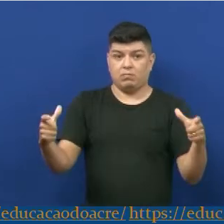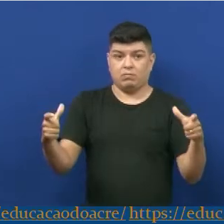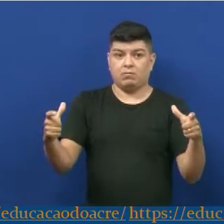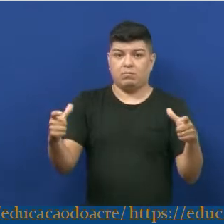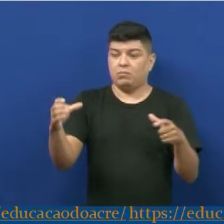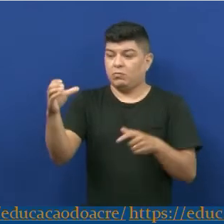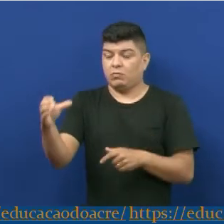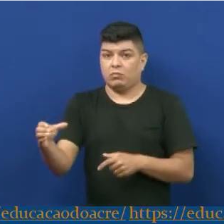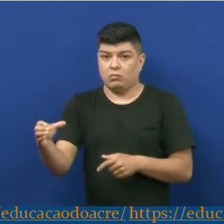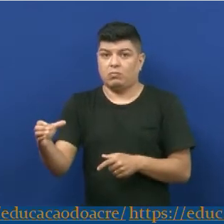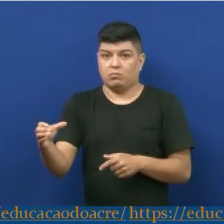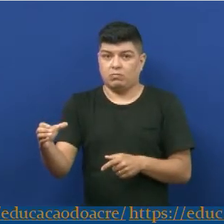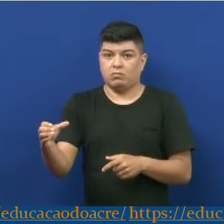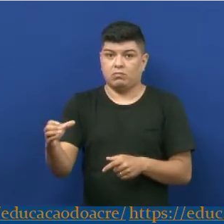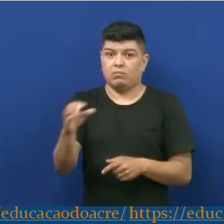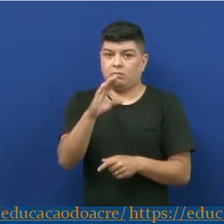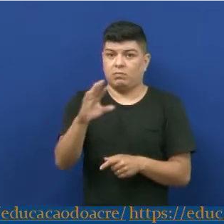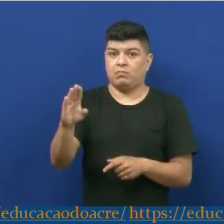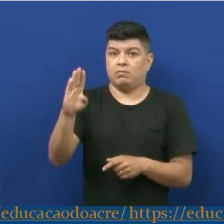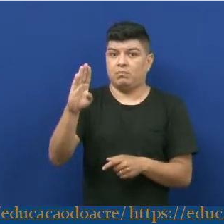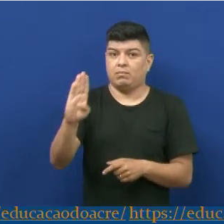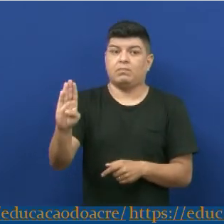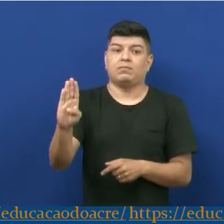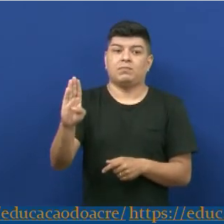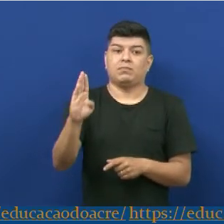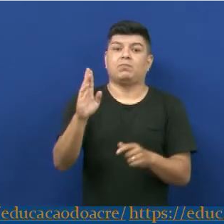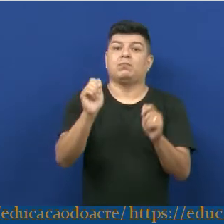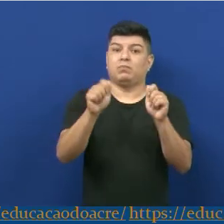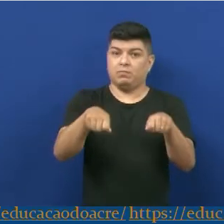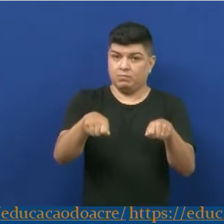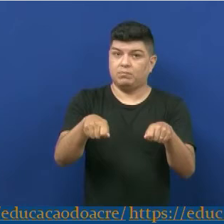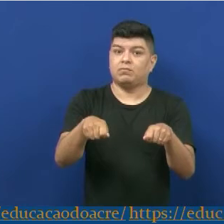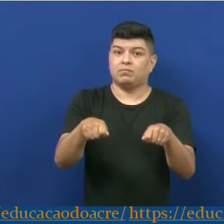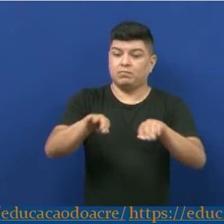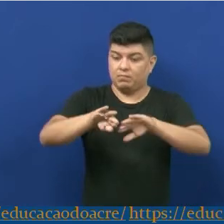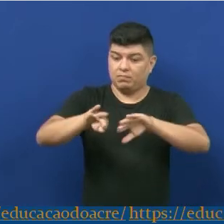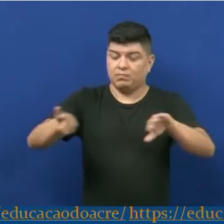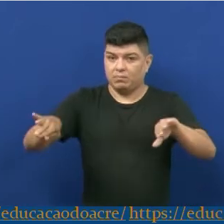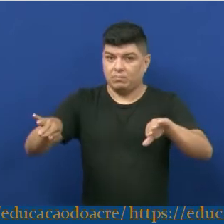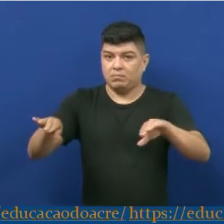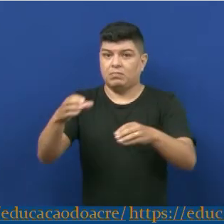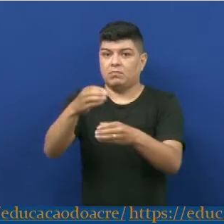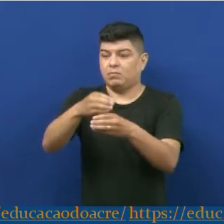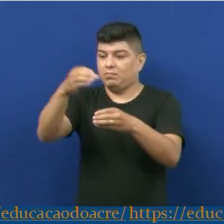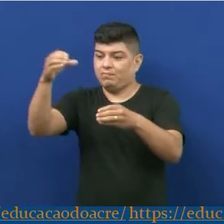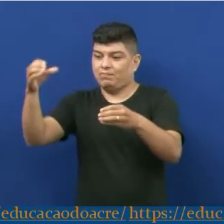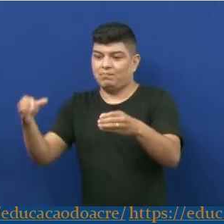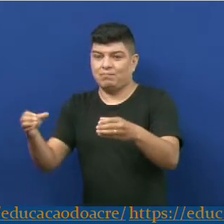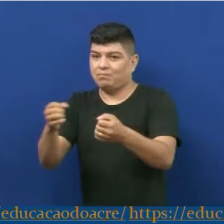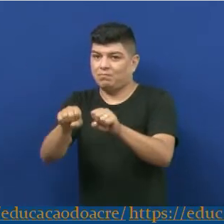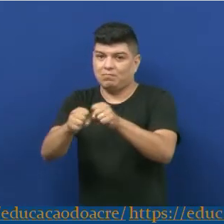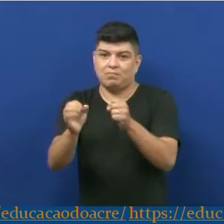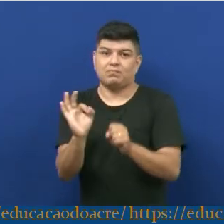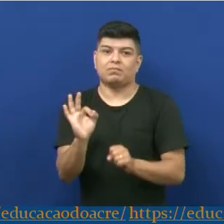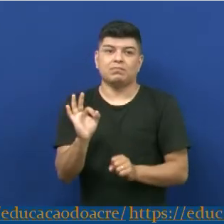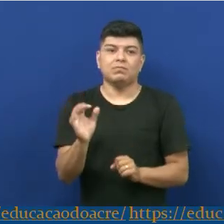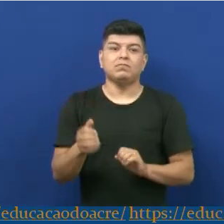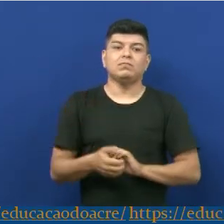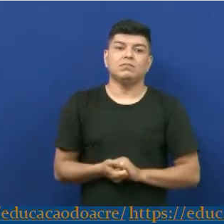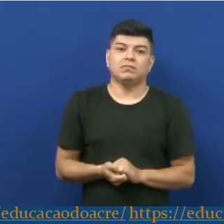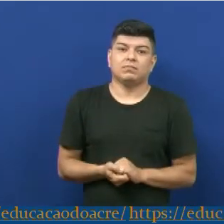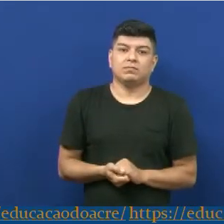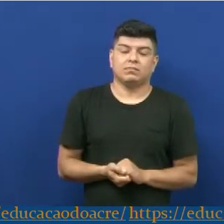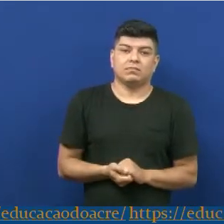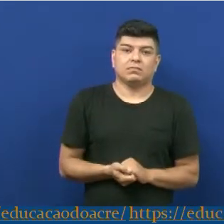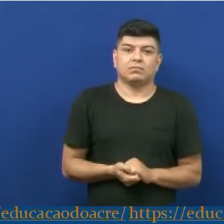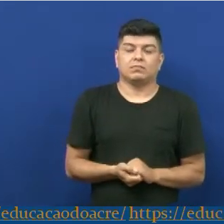no copo representado pela letra B. Sendo assim, vai ser possível separar um copo do outro sem causar dano, né? Nesse